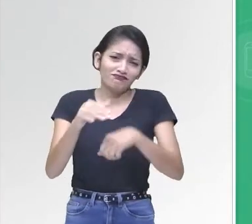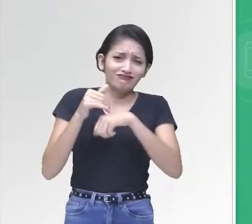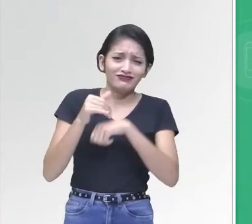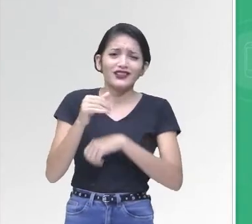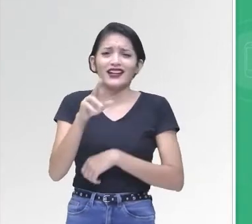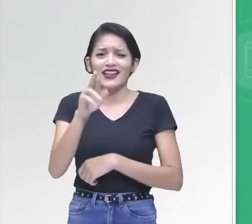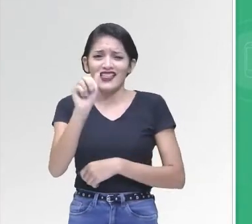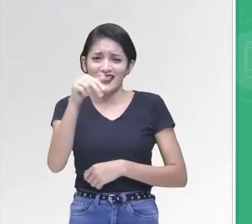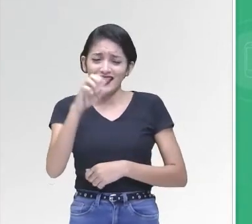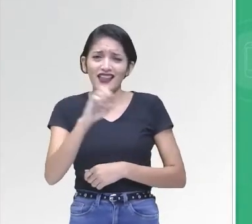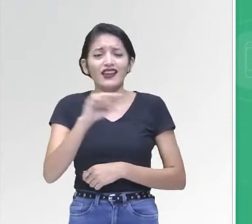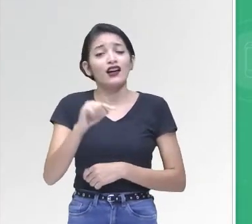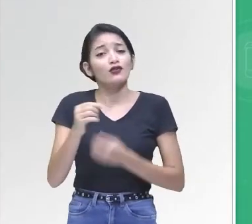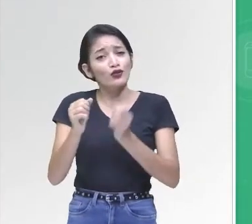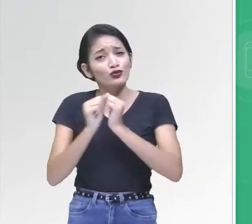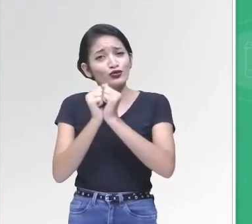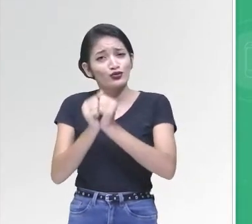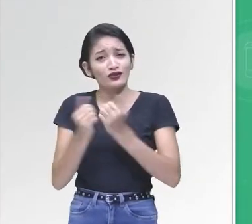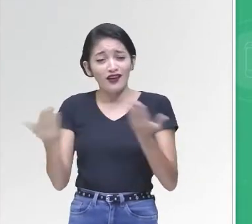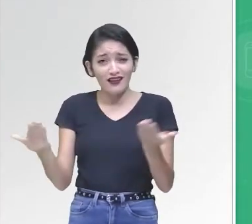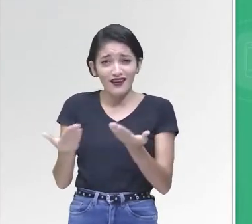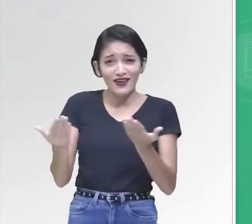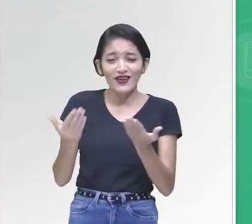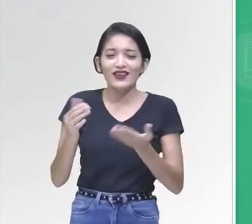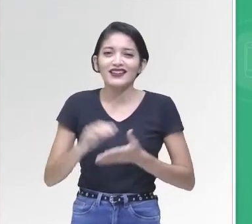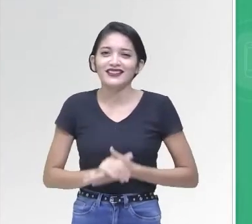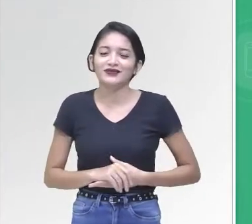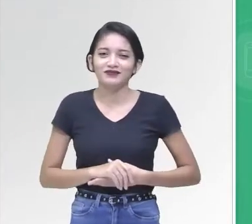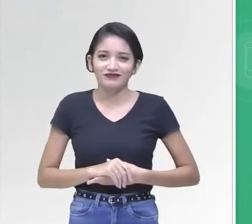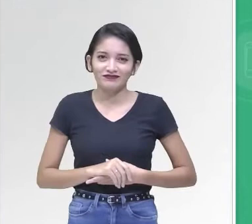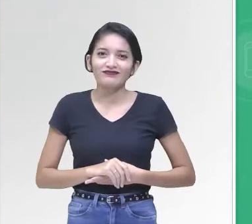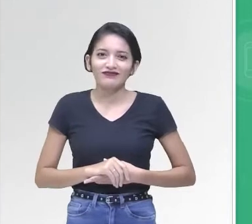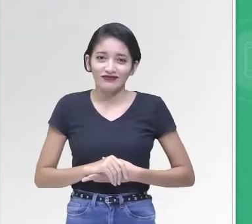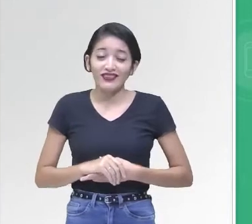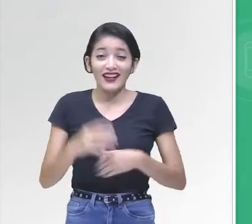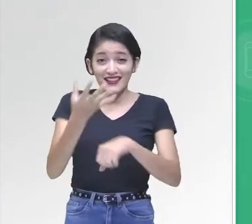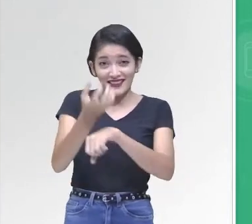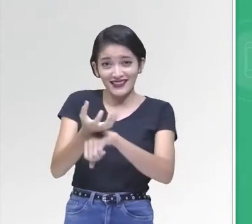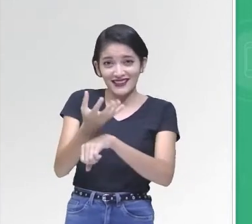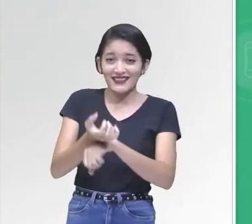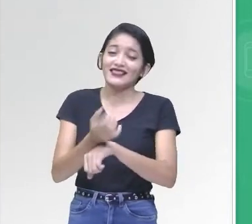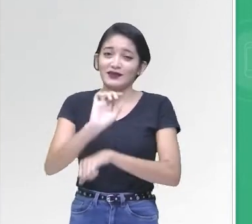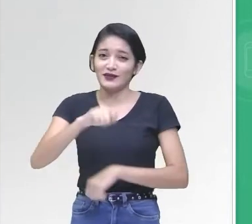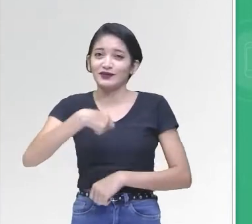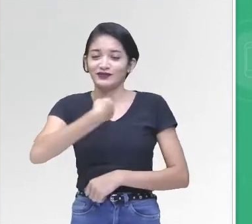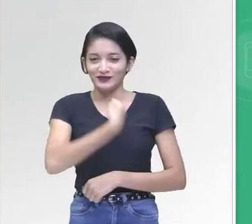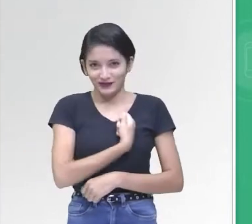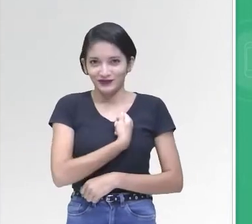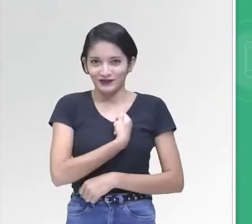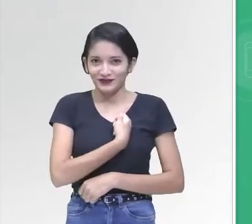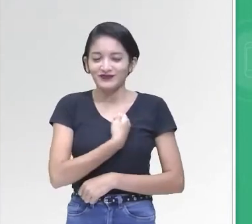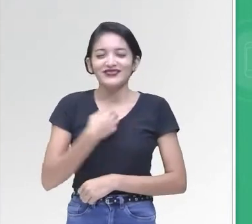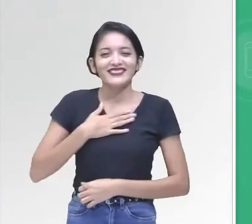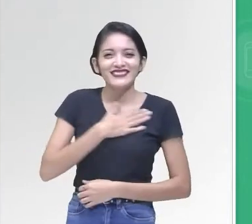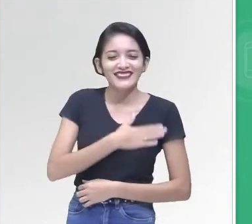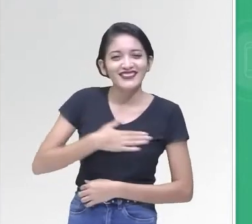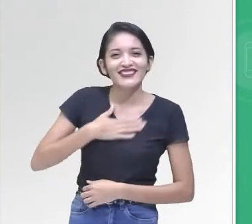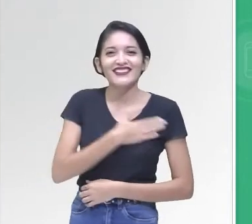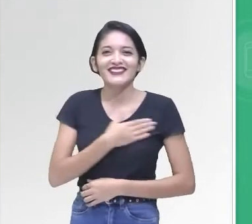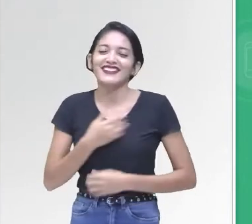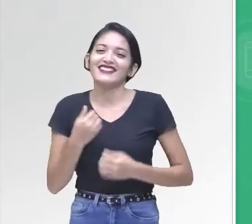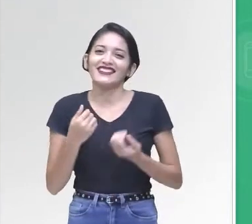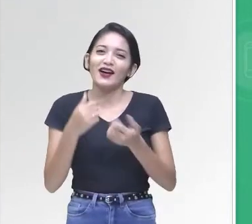e estarei com vocês com esse componente curricular Língua Espanhola. É um prazer trabalhar com a